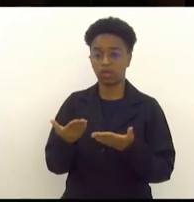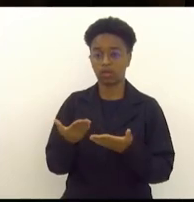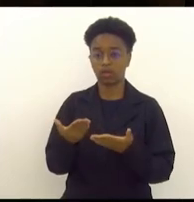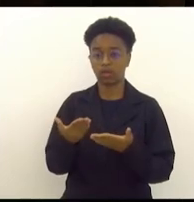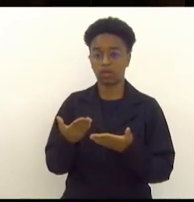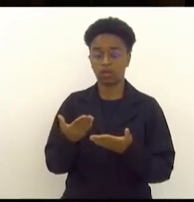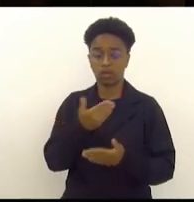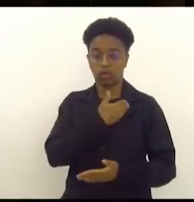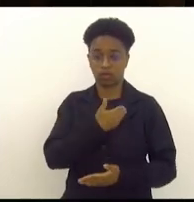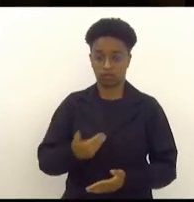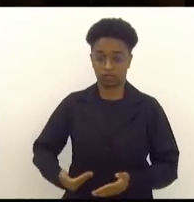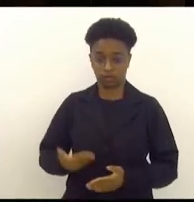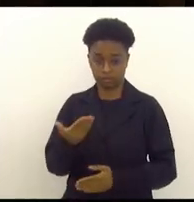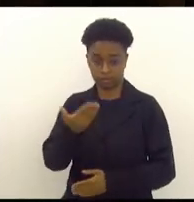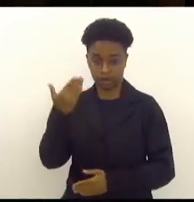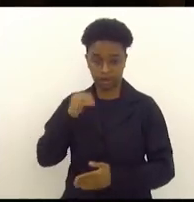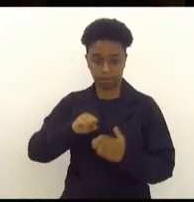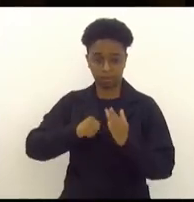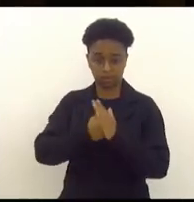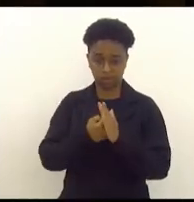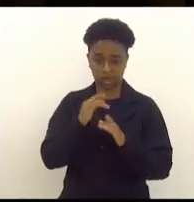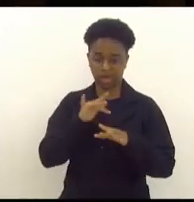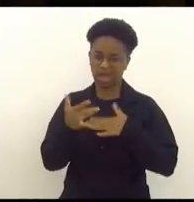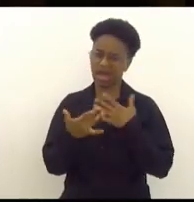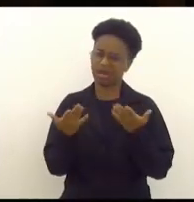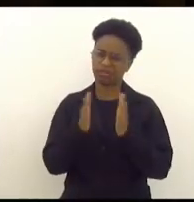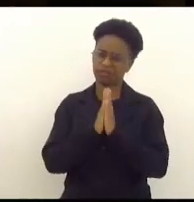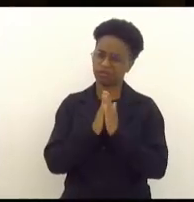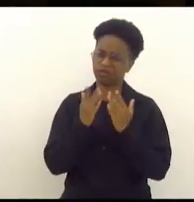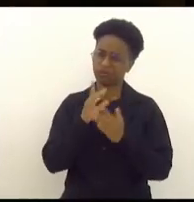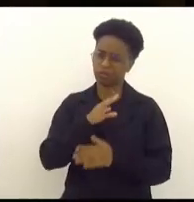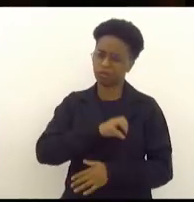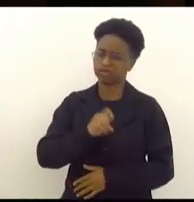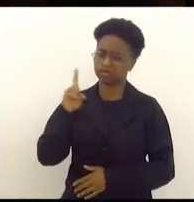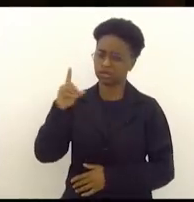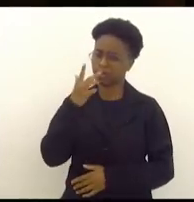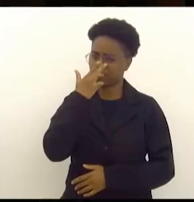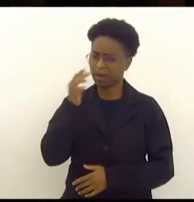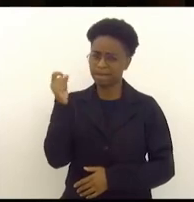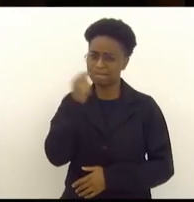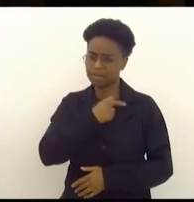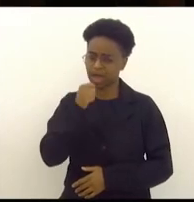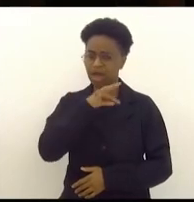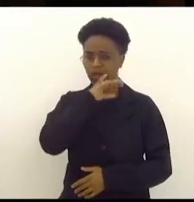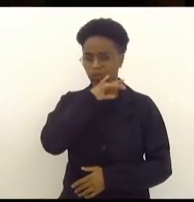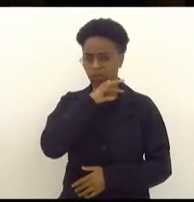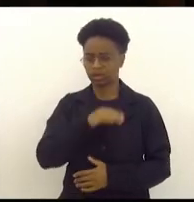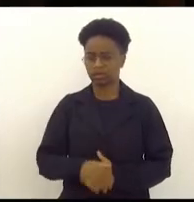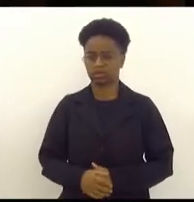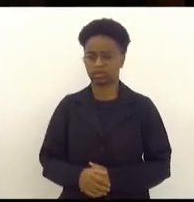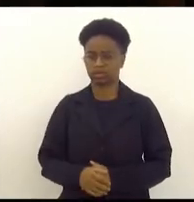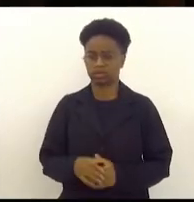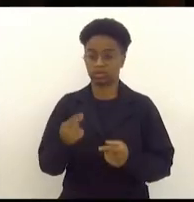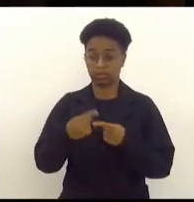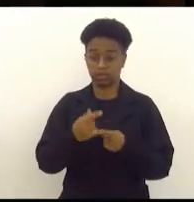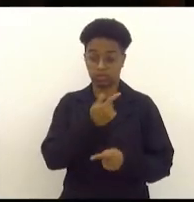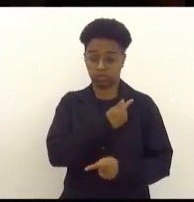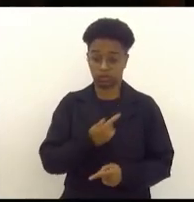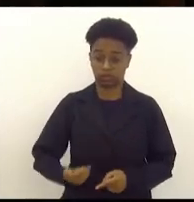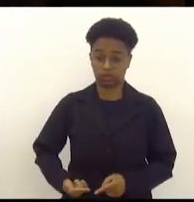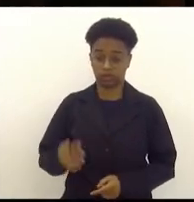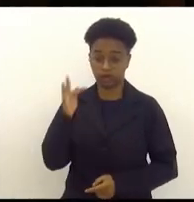governo anterior te bloqueou da rede pelo amor de Deus assim Isso aqui é uma piada de mau gosto entendeu o governo federal